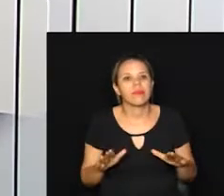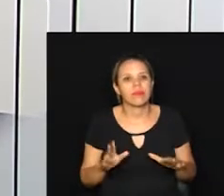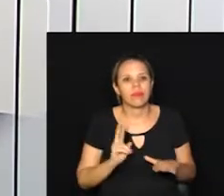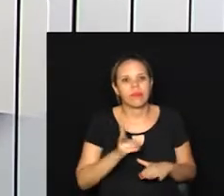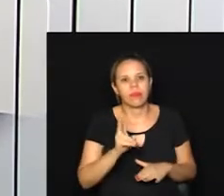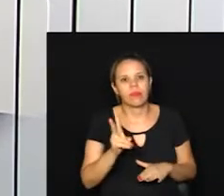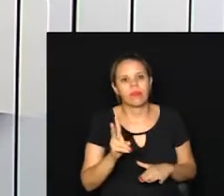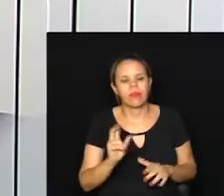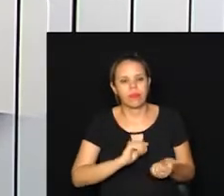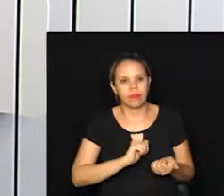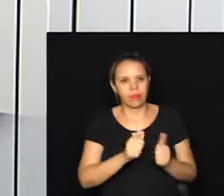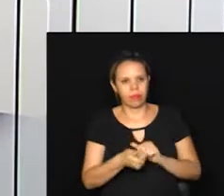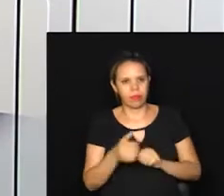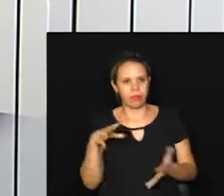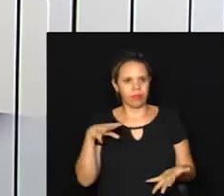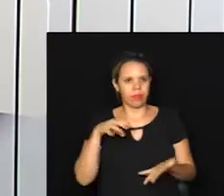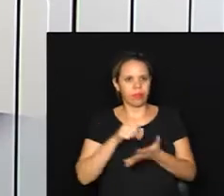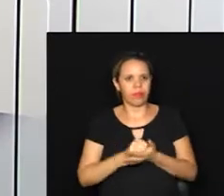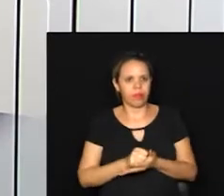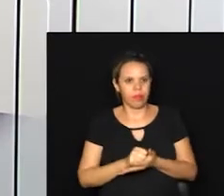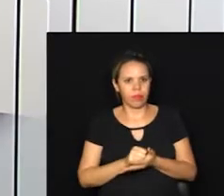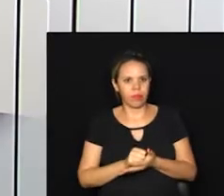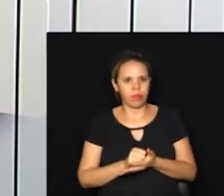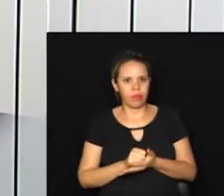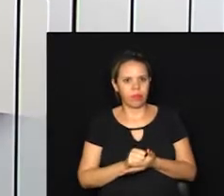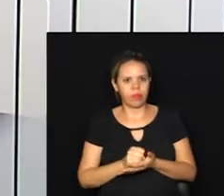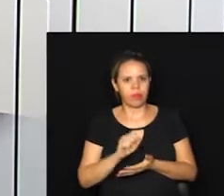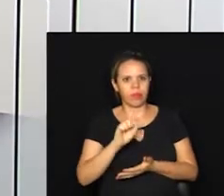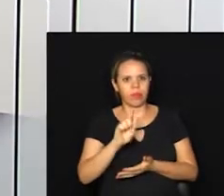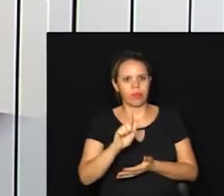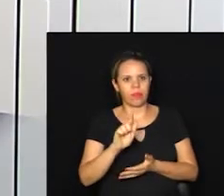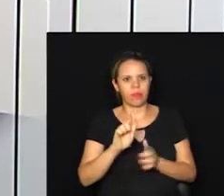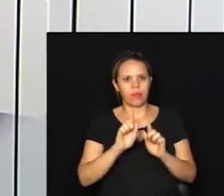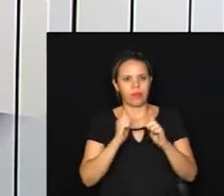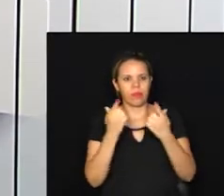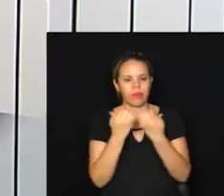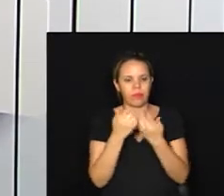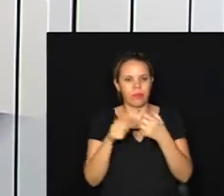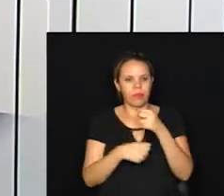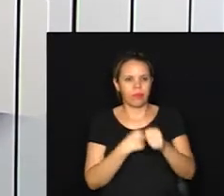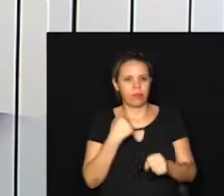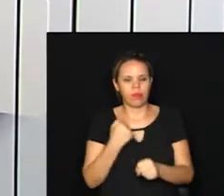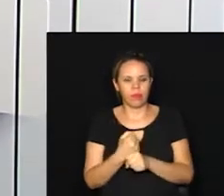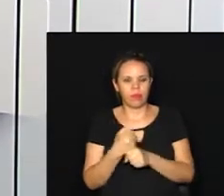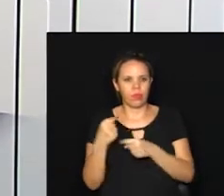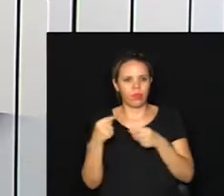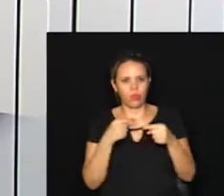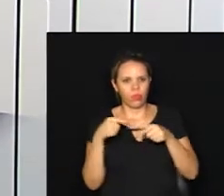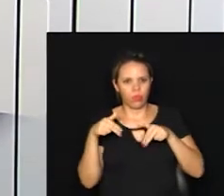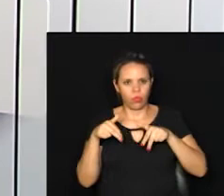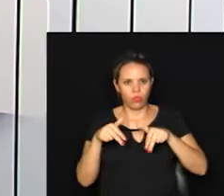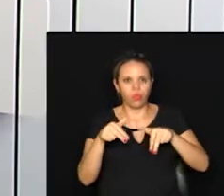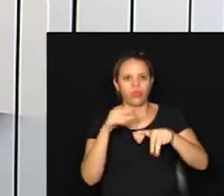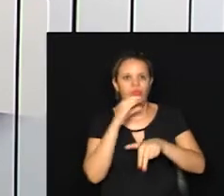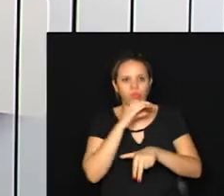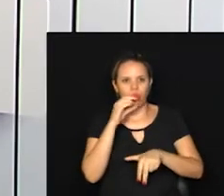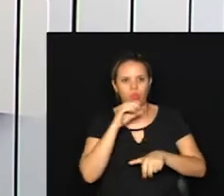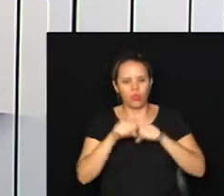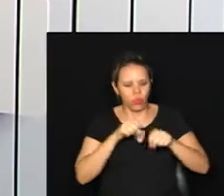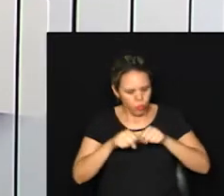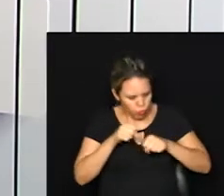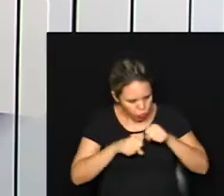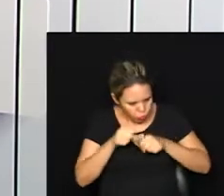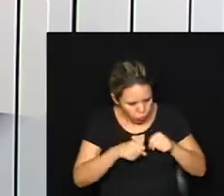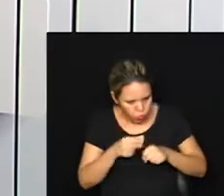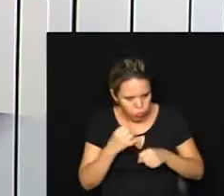continuando no mundo do esporte, as inscrições para a Global Energy Race. Neste ano, a corrida acontece, claro, de forma